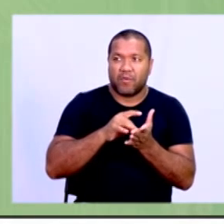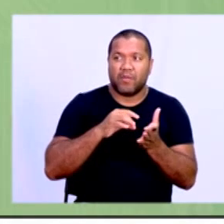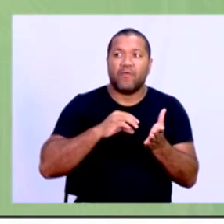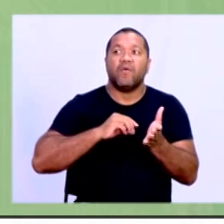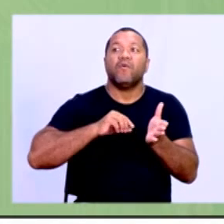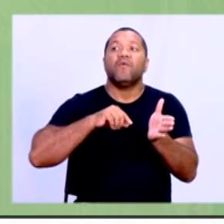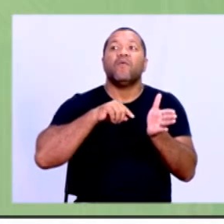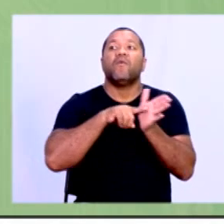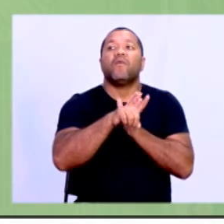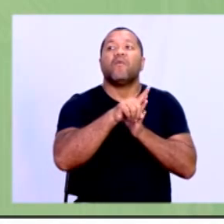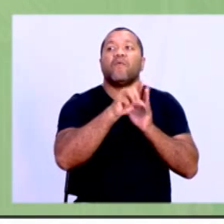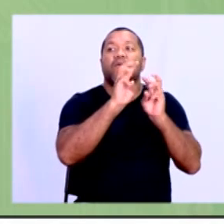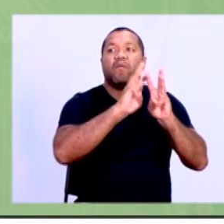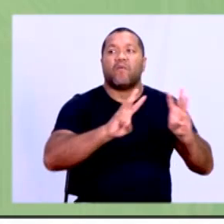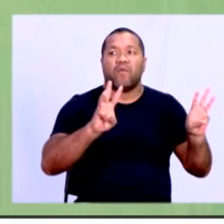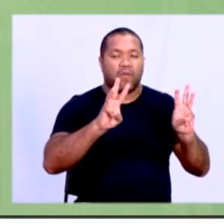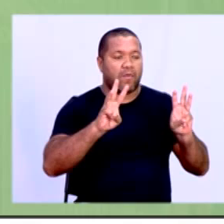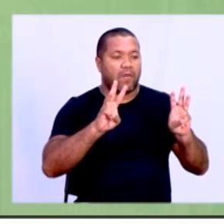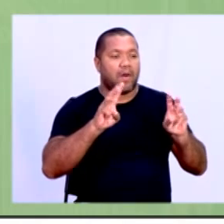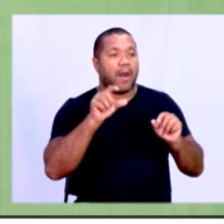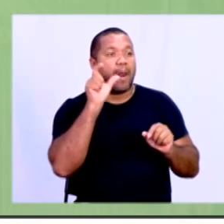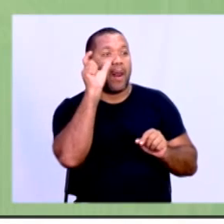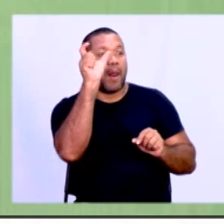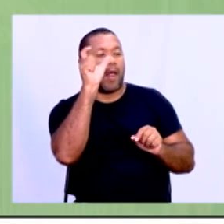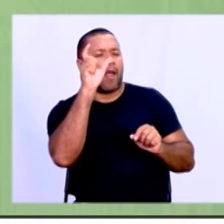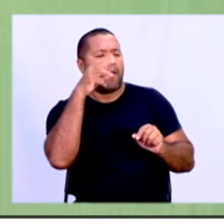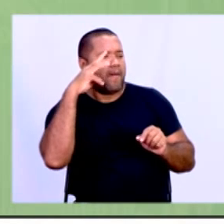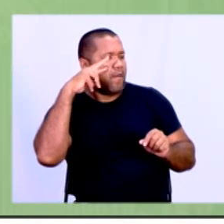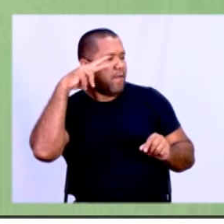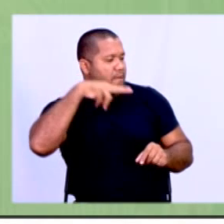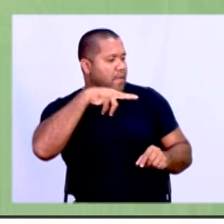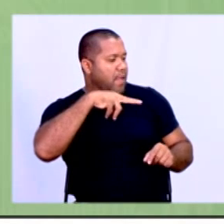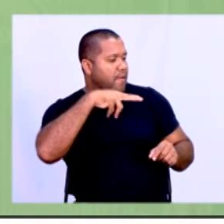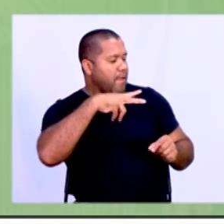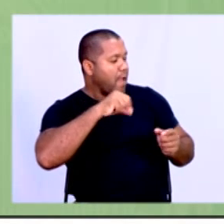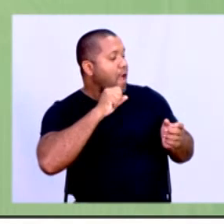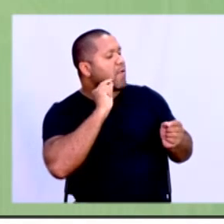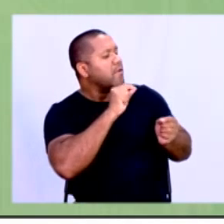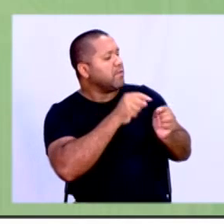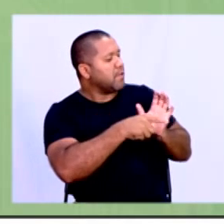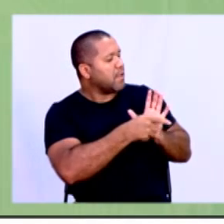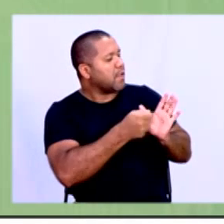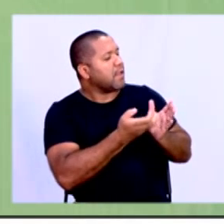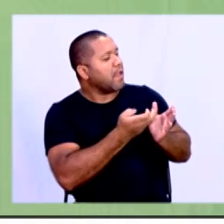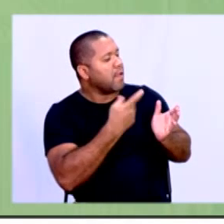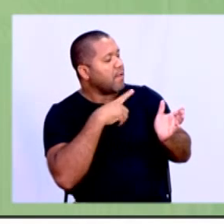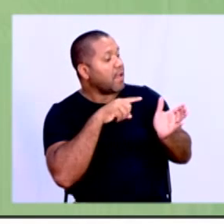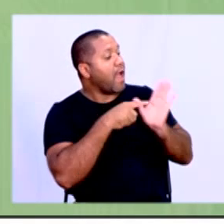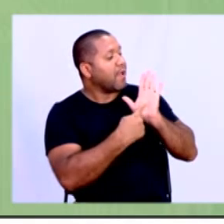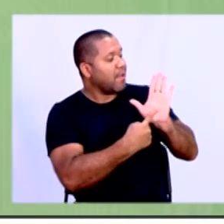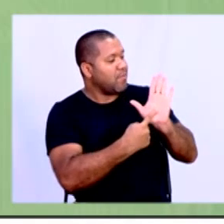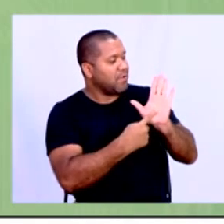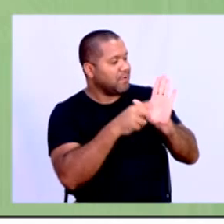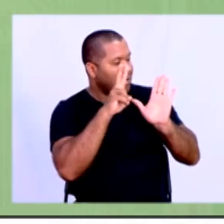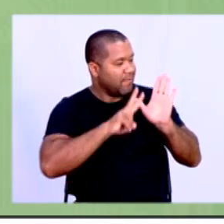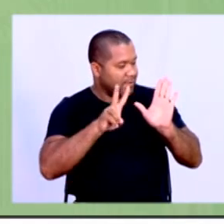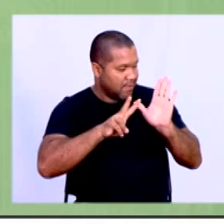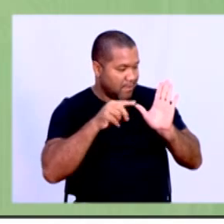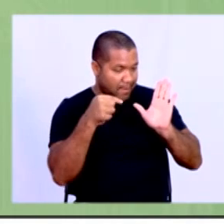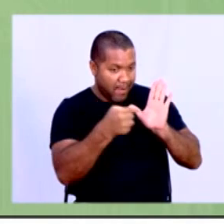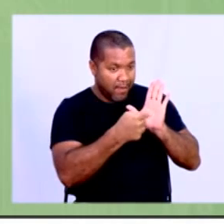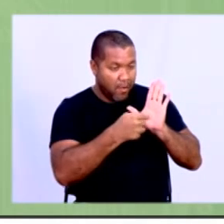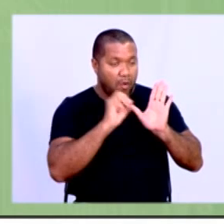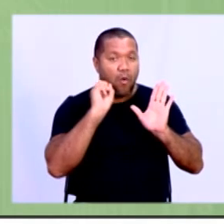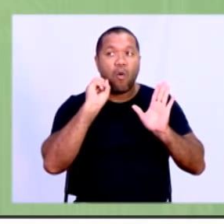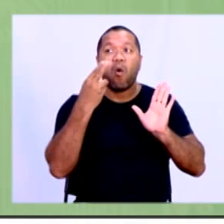controlador vai verificar se eu estou querendo mostrar alguma coisa, mostrar alguma visão, né? Mostrar a visão, ou se